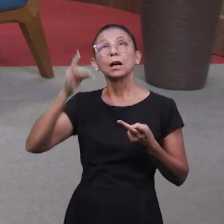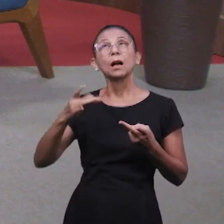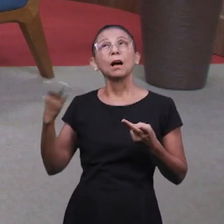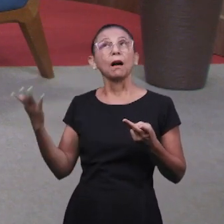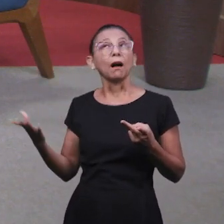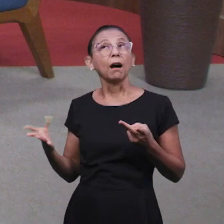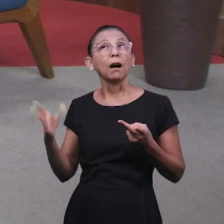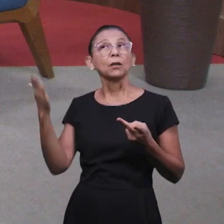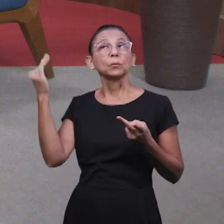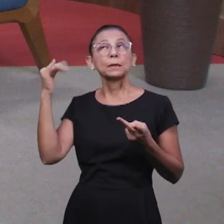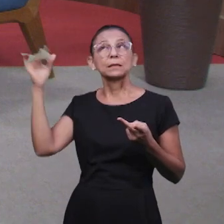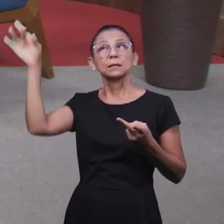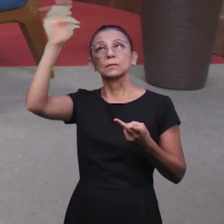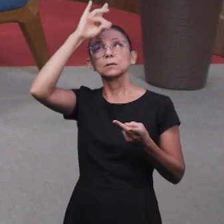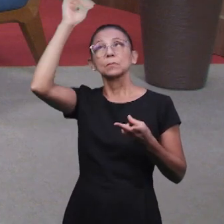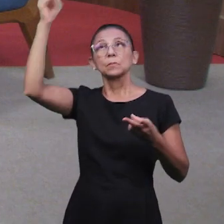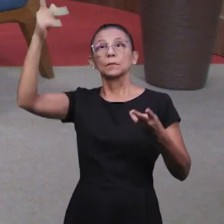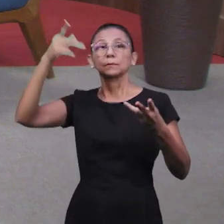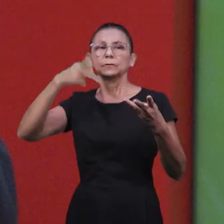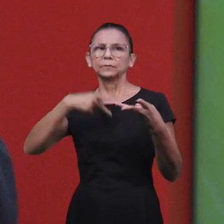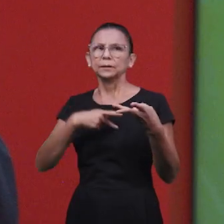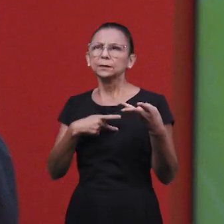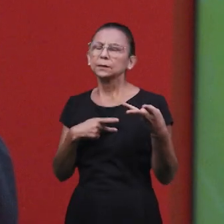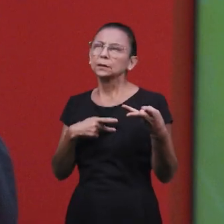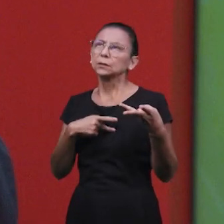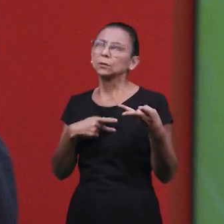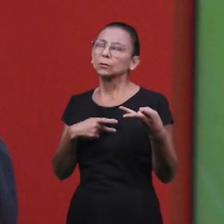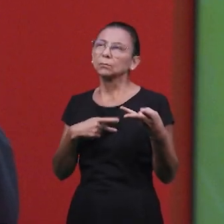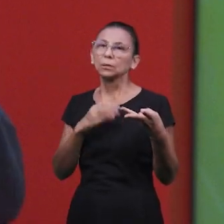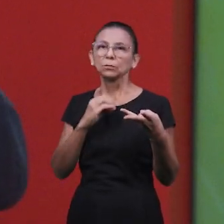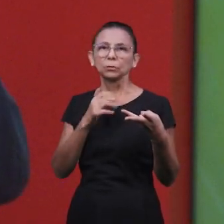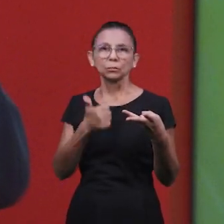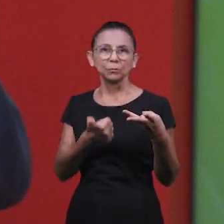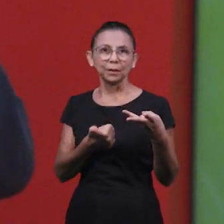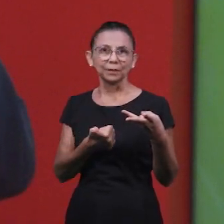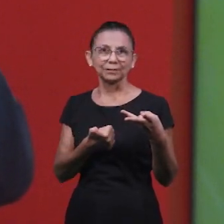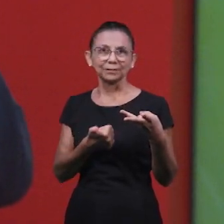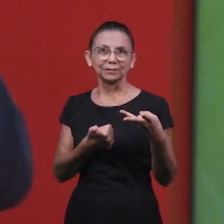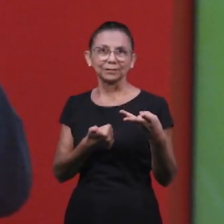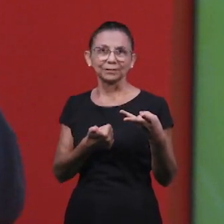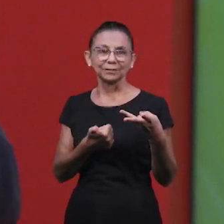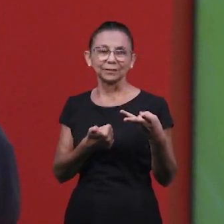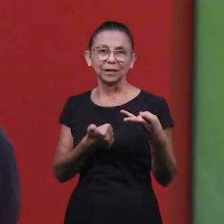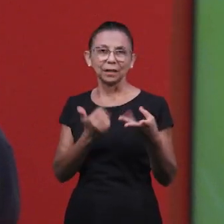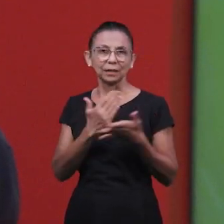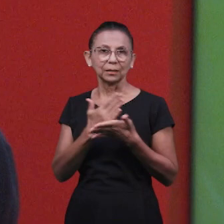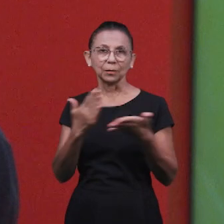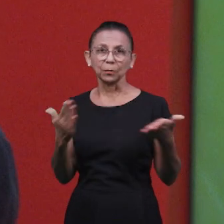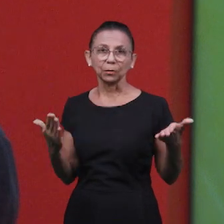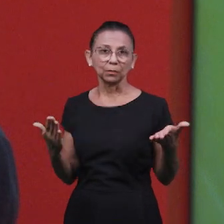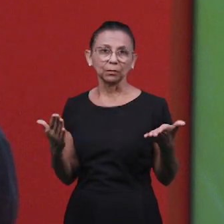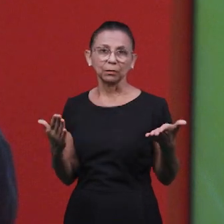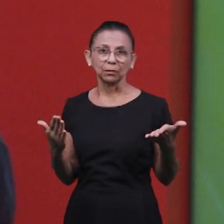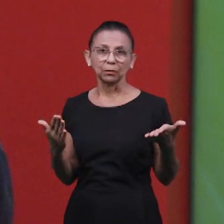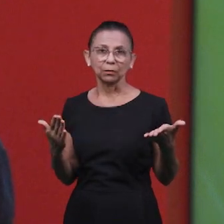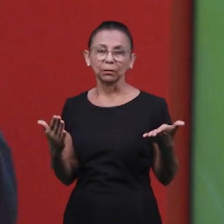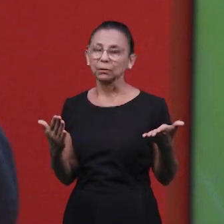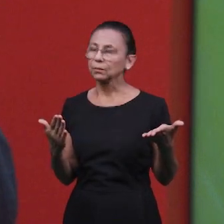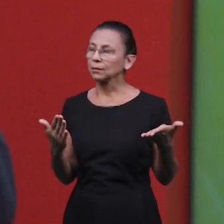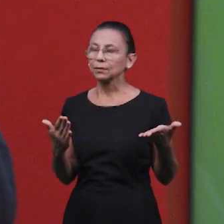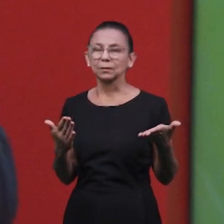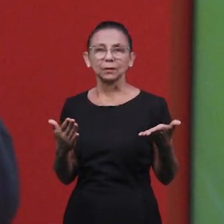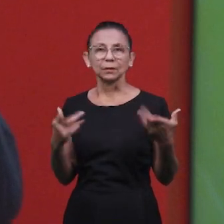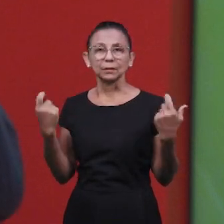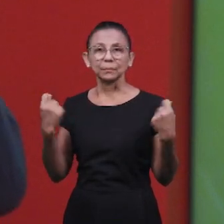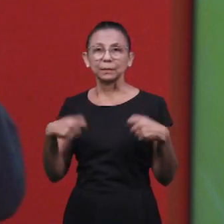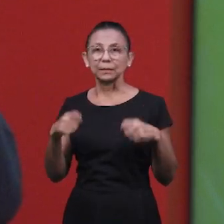visitação, tá tudo bem. Mas é preciso a candeia estar acesa. É preciso o Espírito